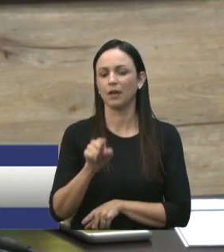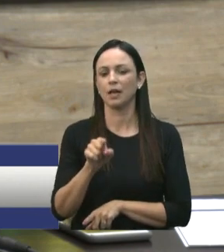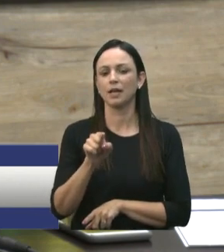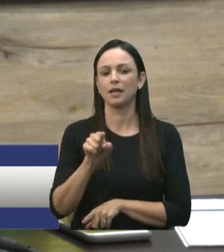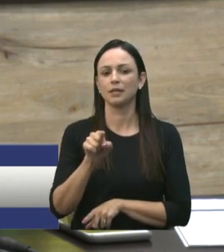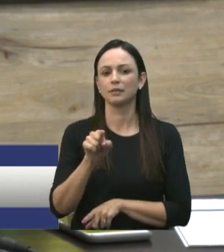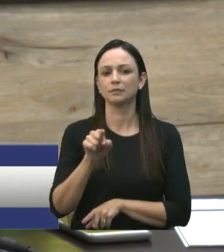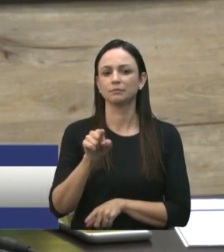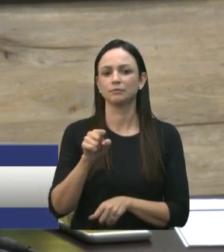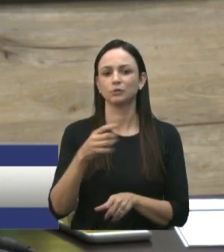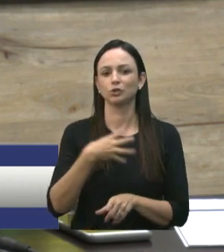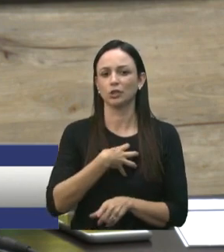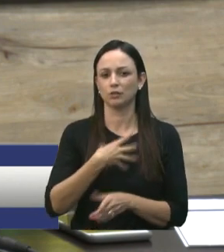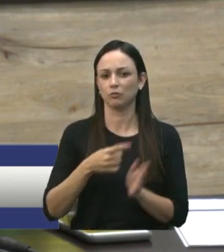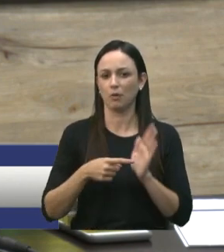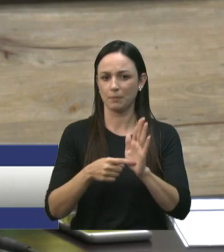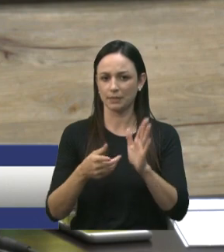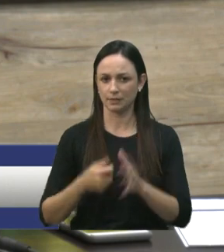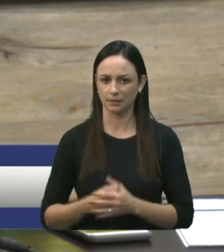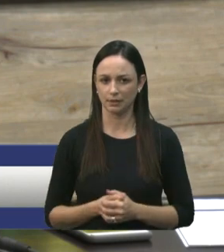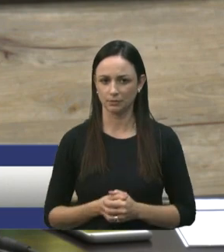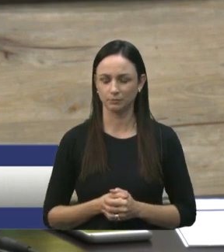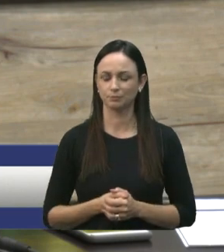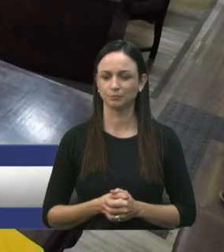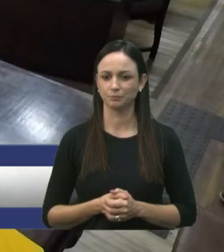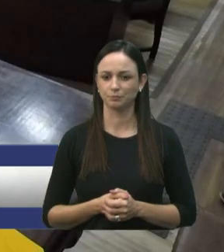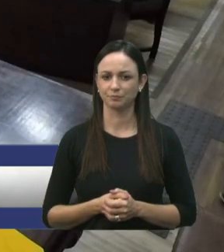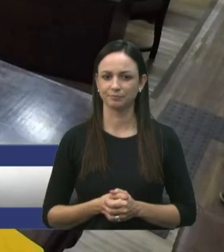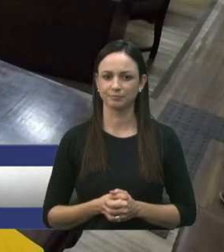foi apresentado. Tá bom?